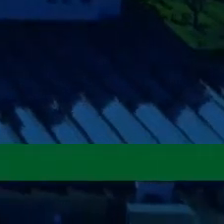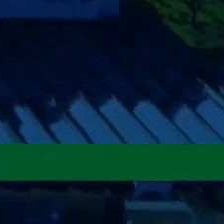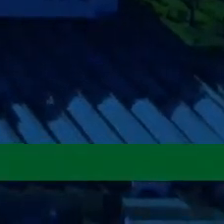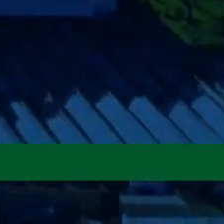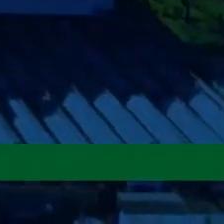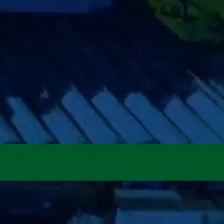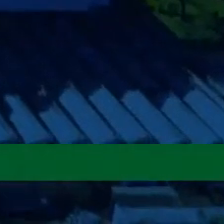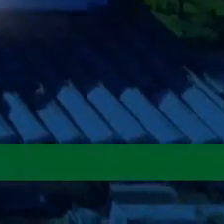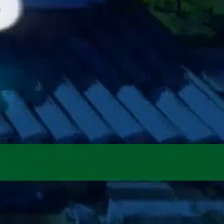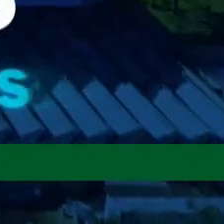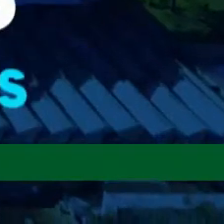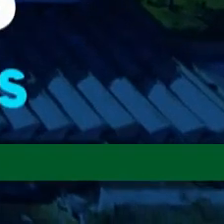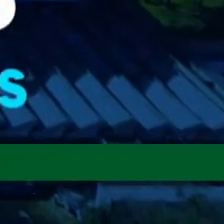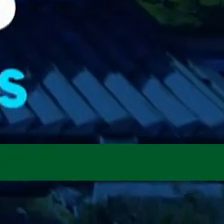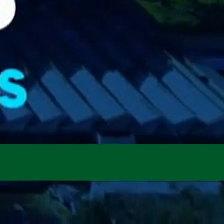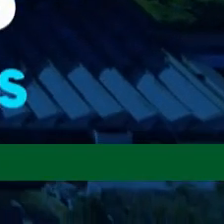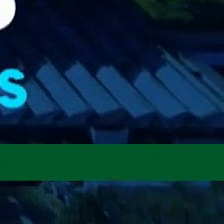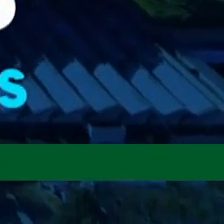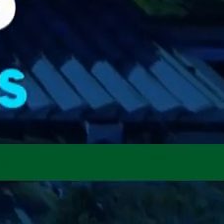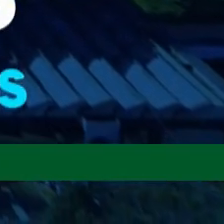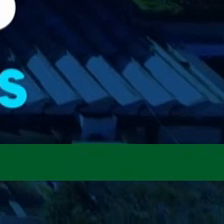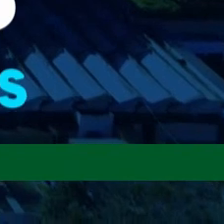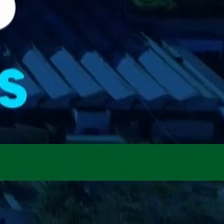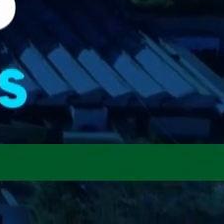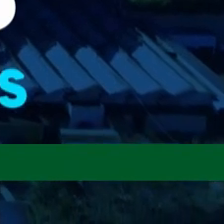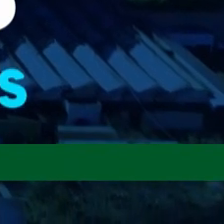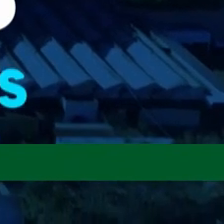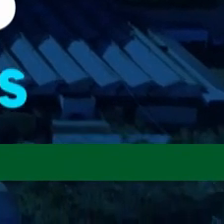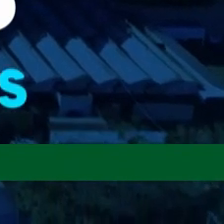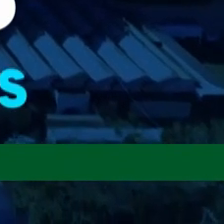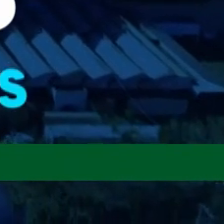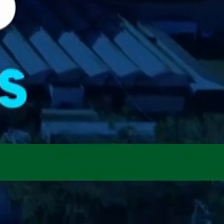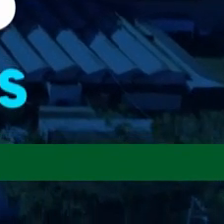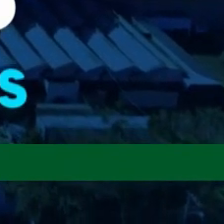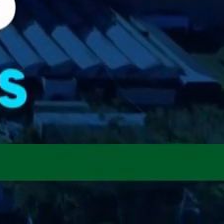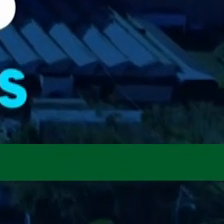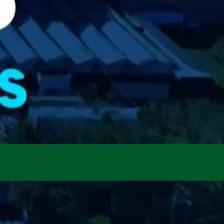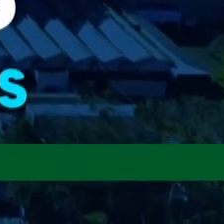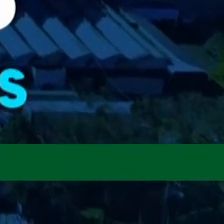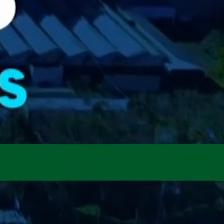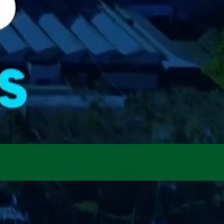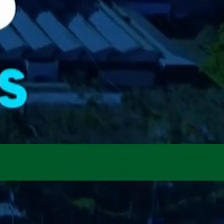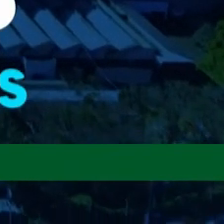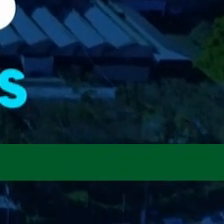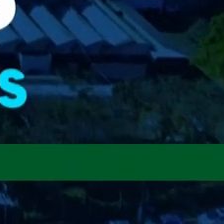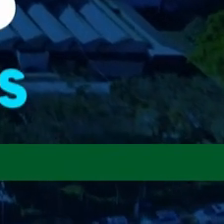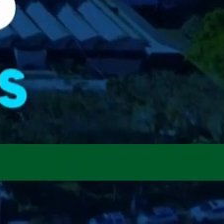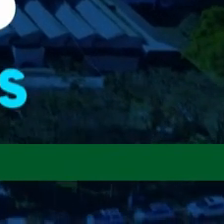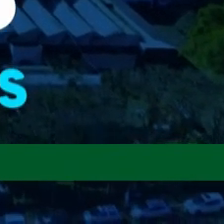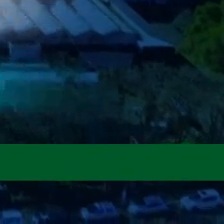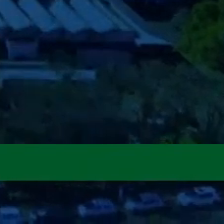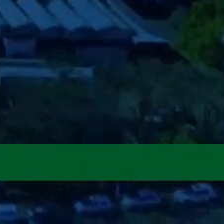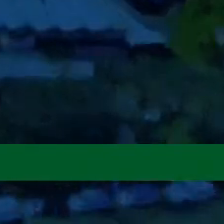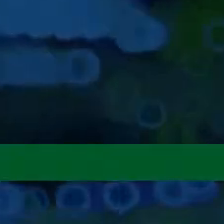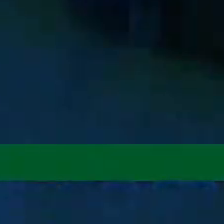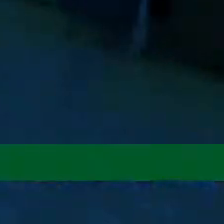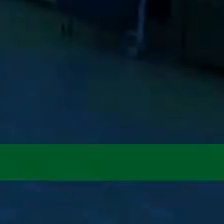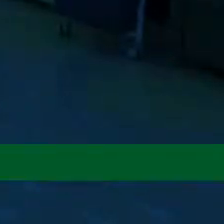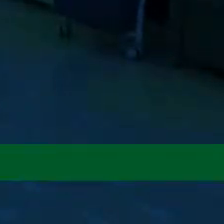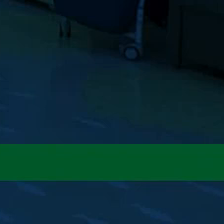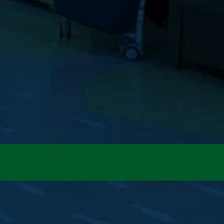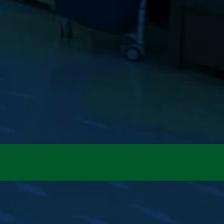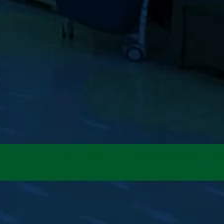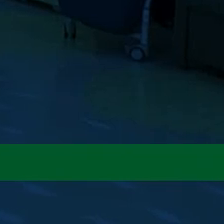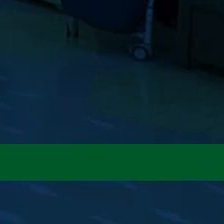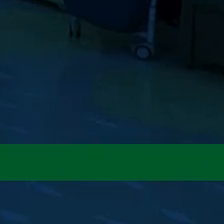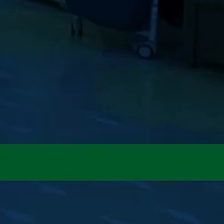atendimentos, sendo mais de 42 mil apenas no pronto-socorro, especializado no atendimento de urgências e emergências.